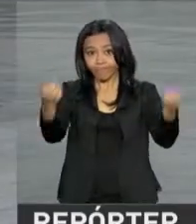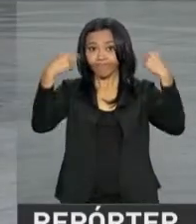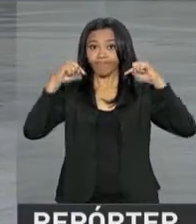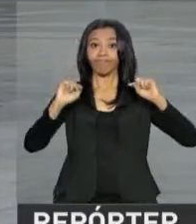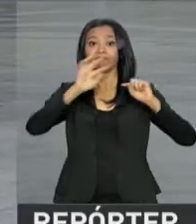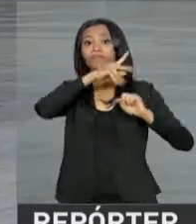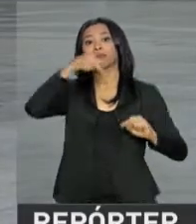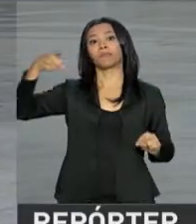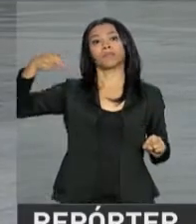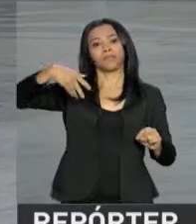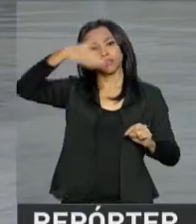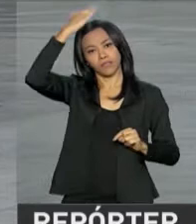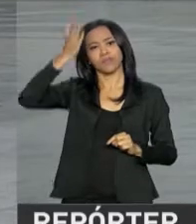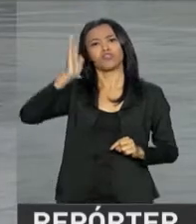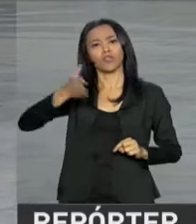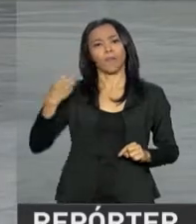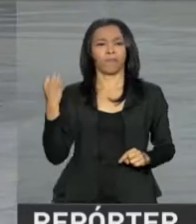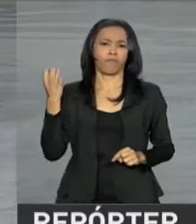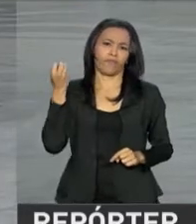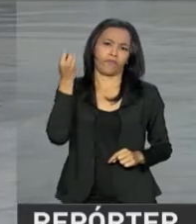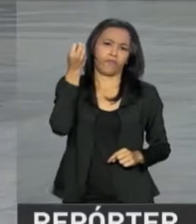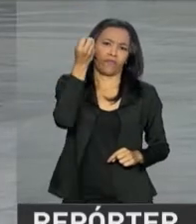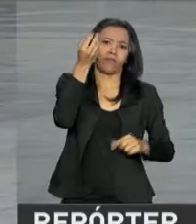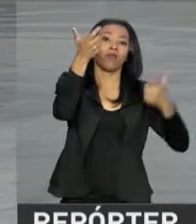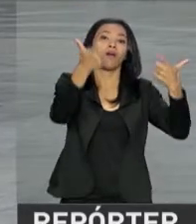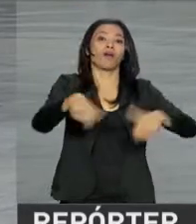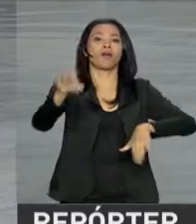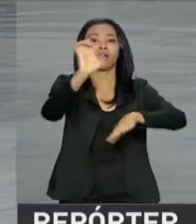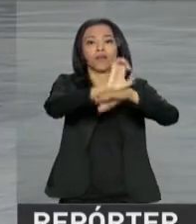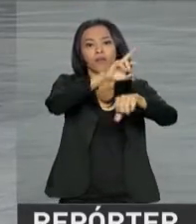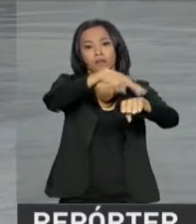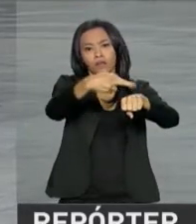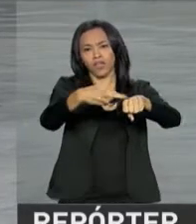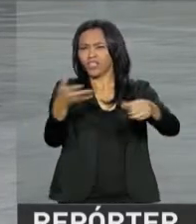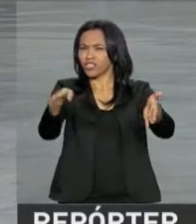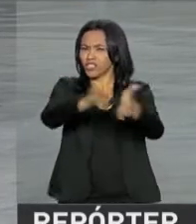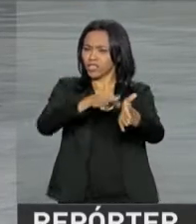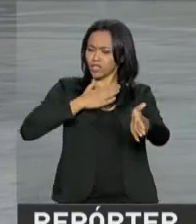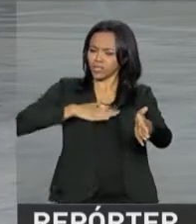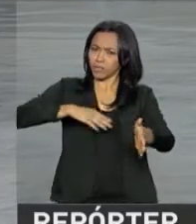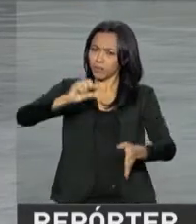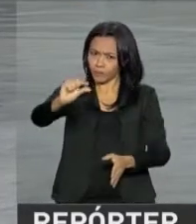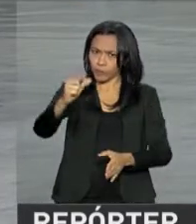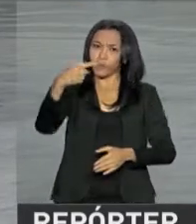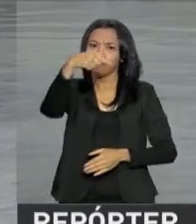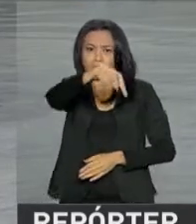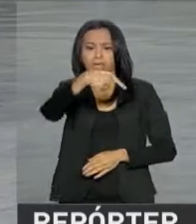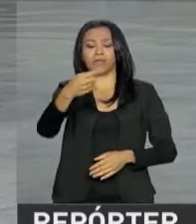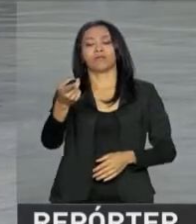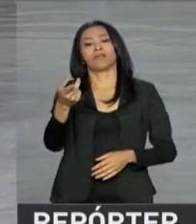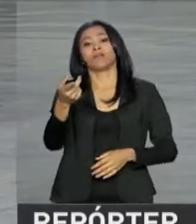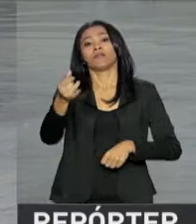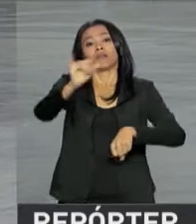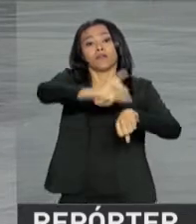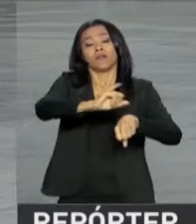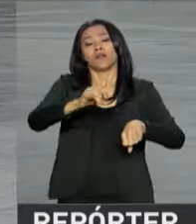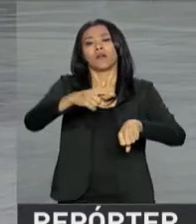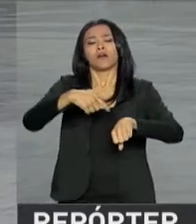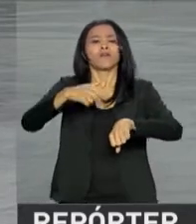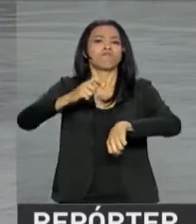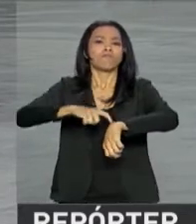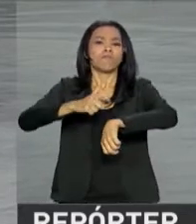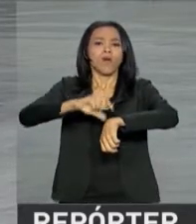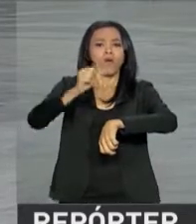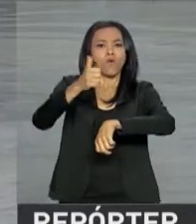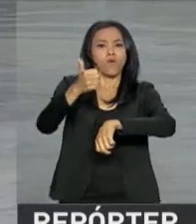michel temer já está a caminho de roraima ea previsão é de que ele chegue daqui a pouco a boa vista por volta das 11 40 da manhã